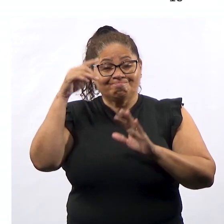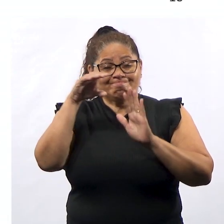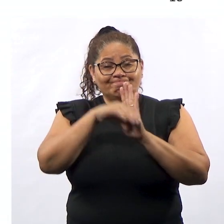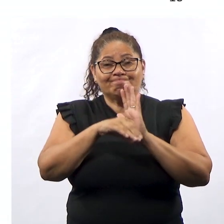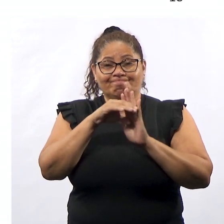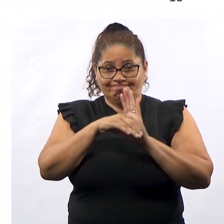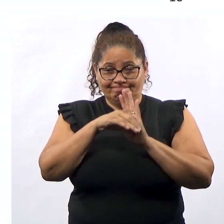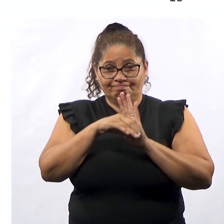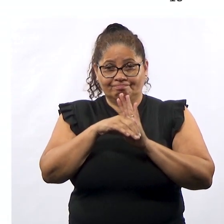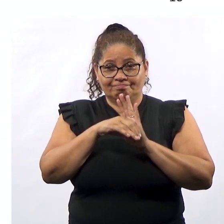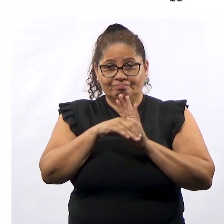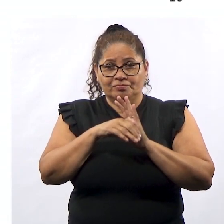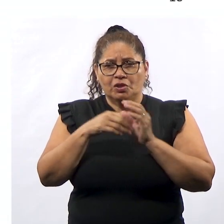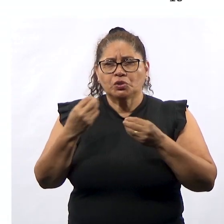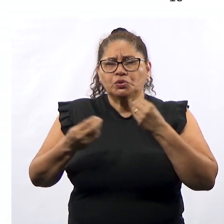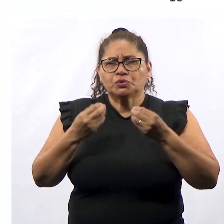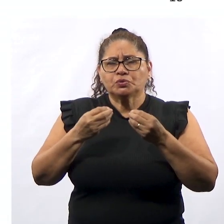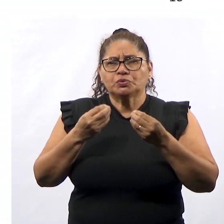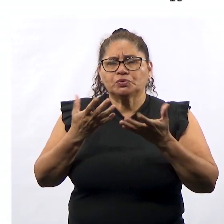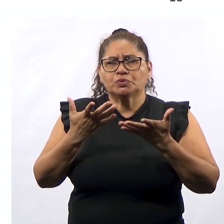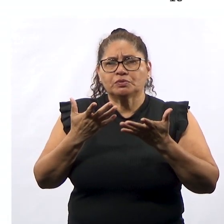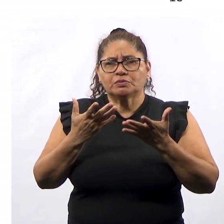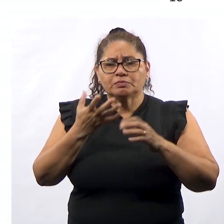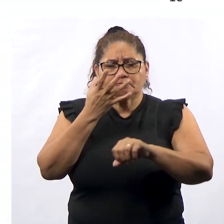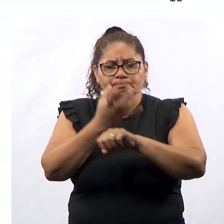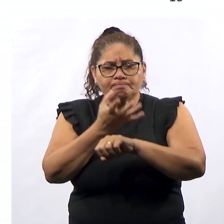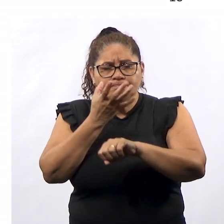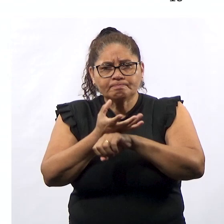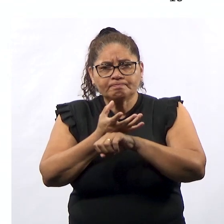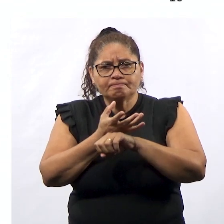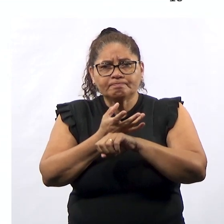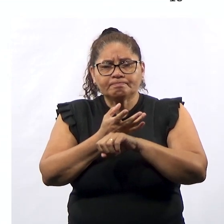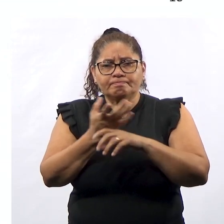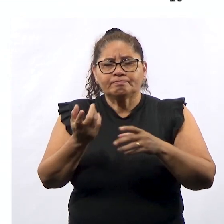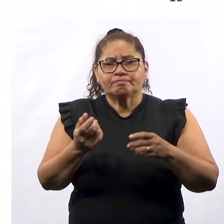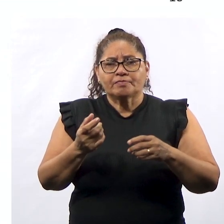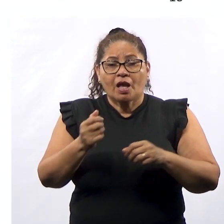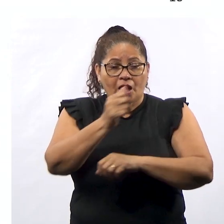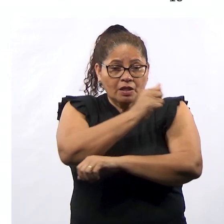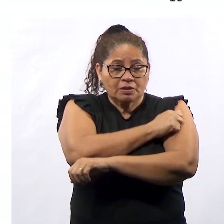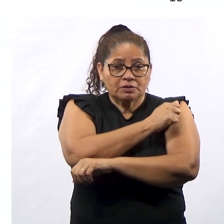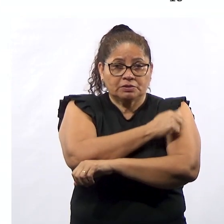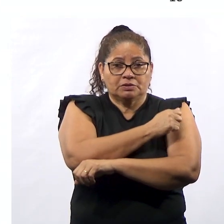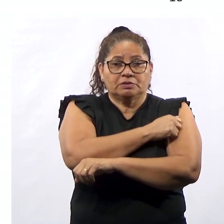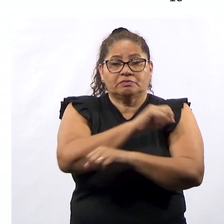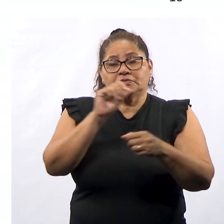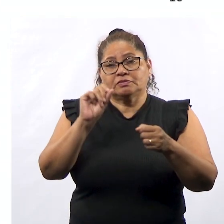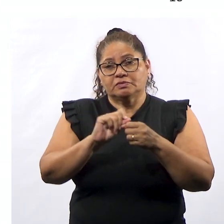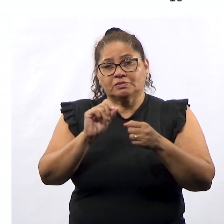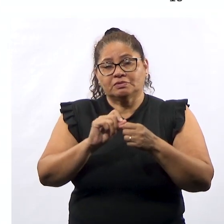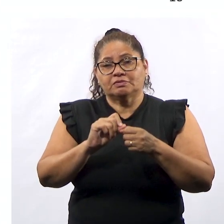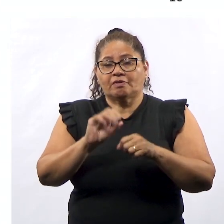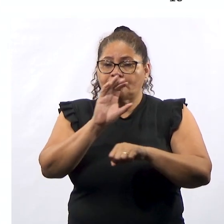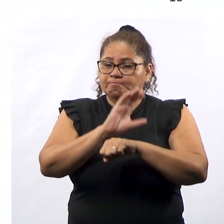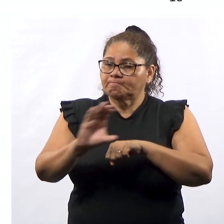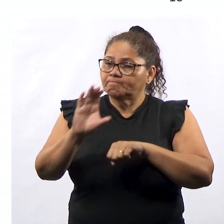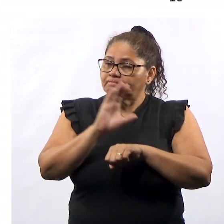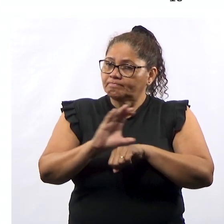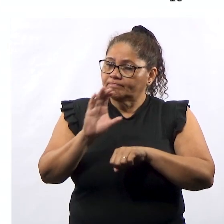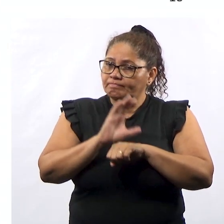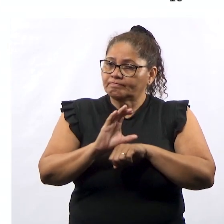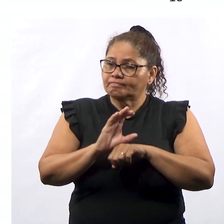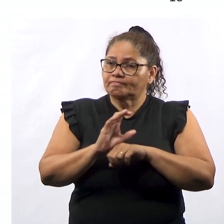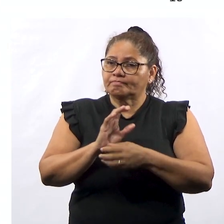currículo, a gente pensa num rol de disciplina, em um plano, em uma carreira em que aquele aluno vai fazer, vai cursar. Mas